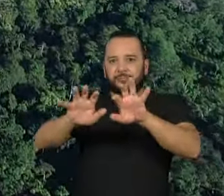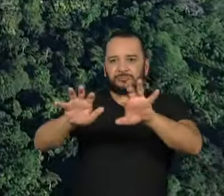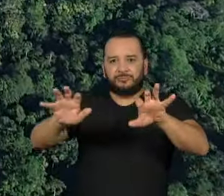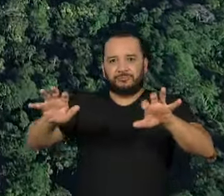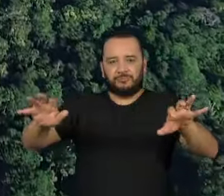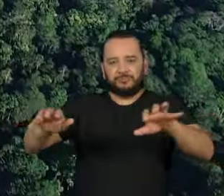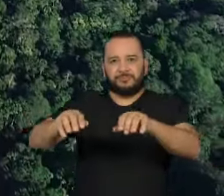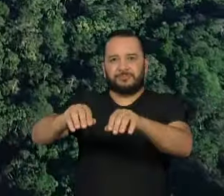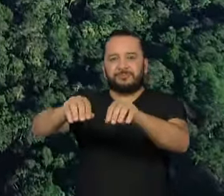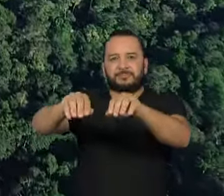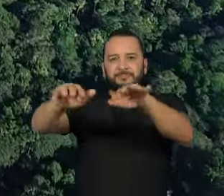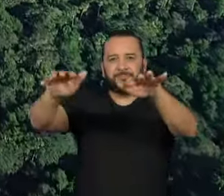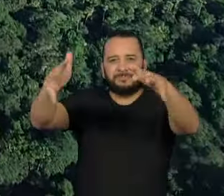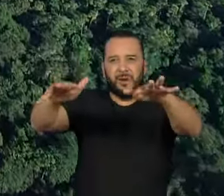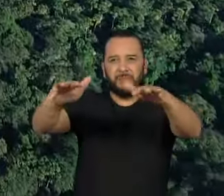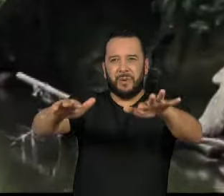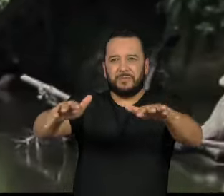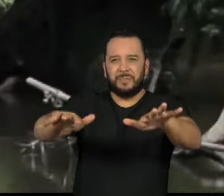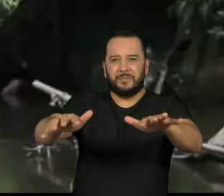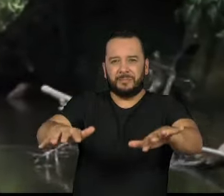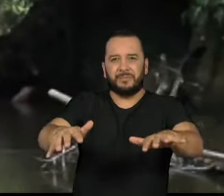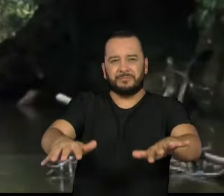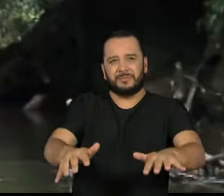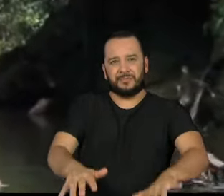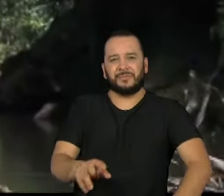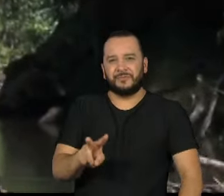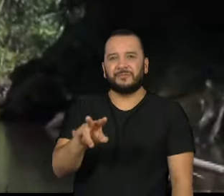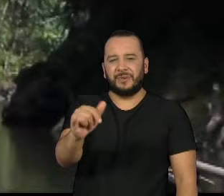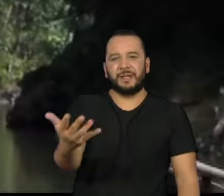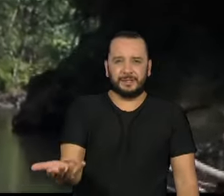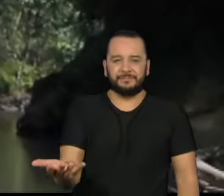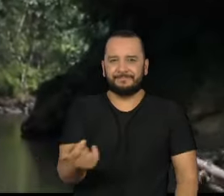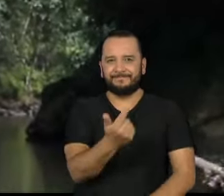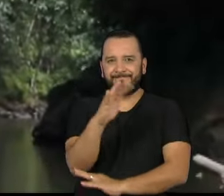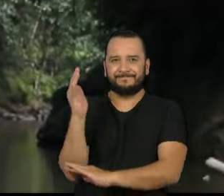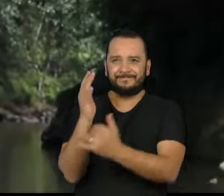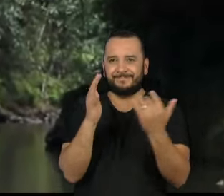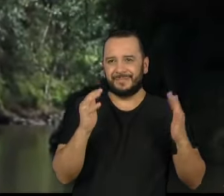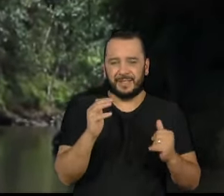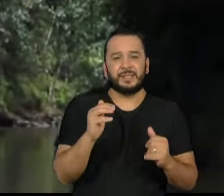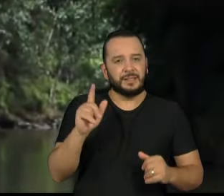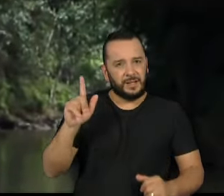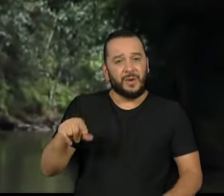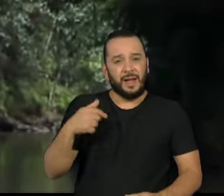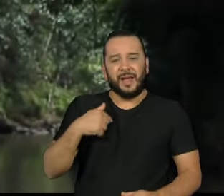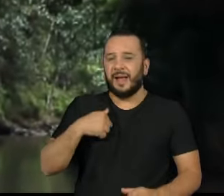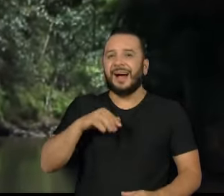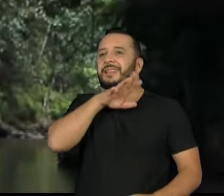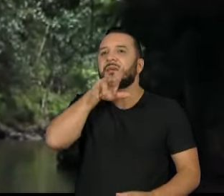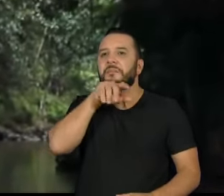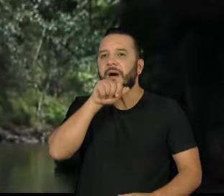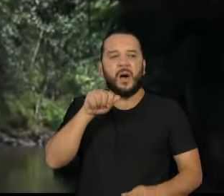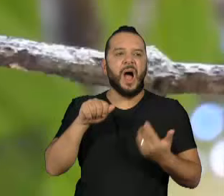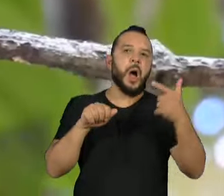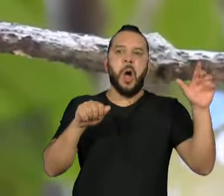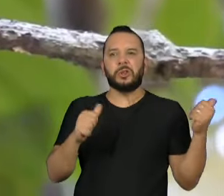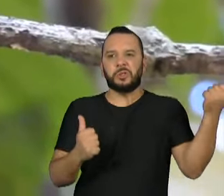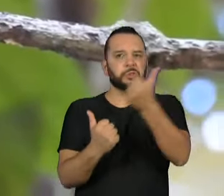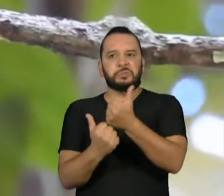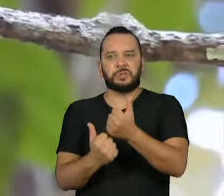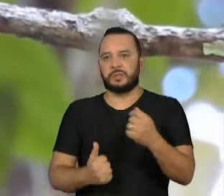estrutura, de estrutura funcional da floresta. Então, essas espécies elas são insubstituíveis. A vocação natural